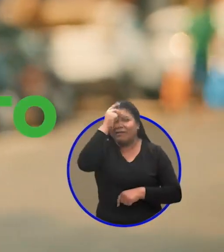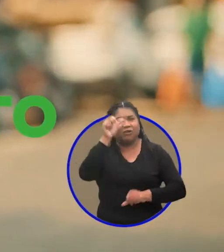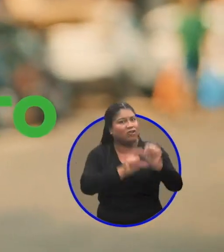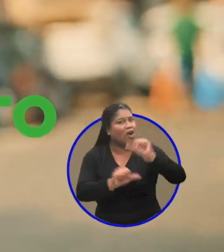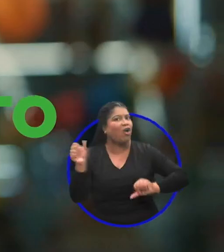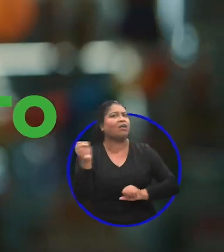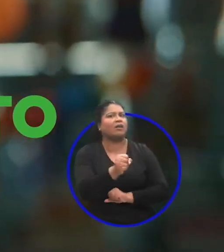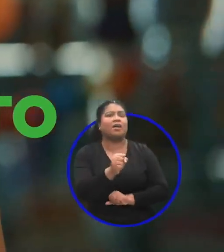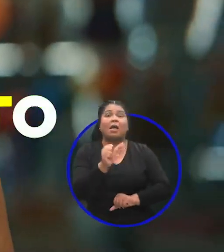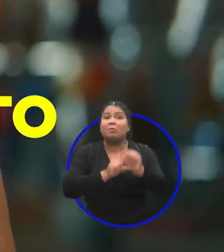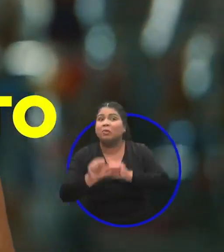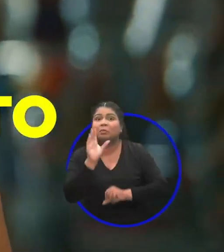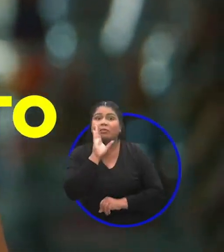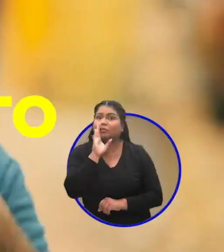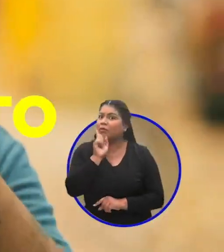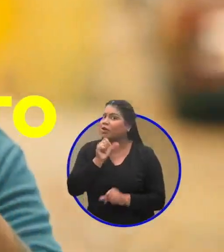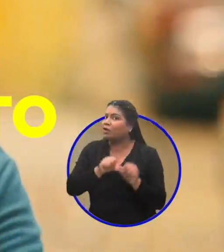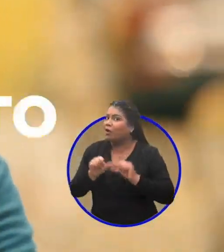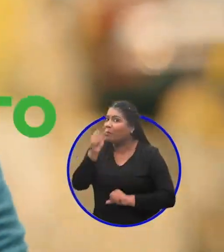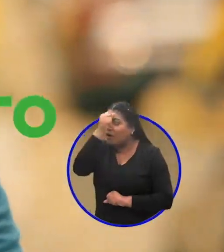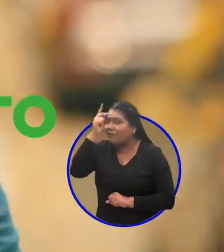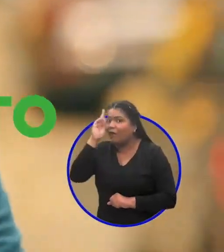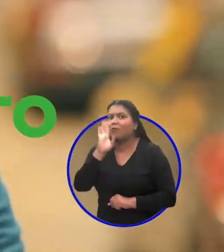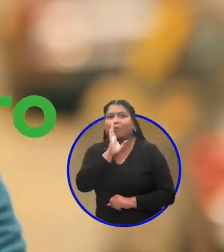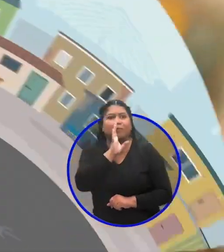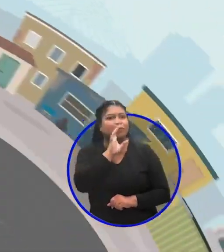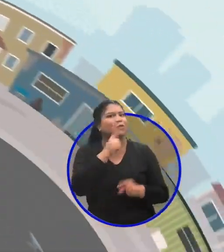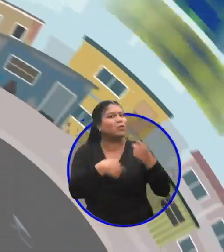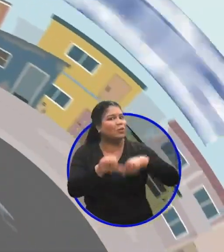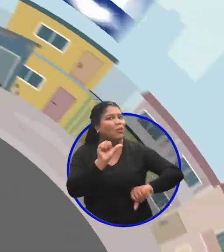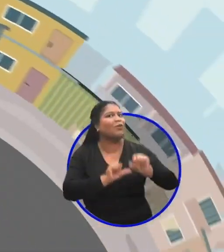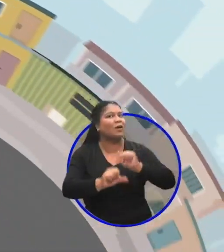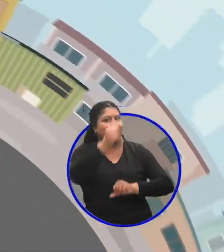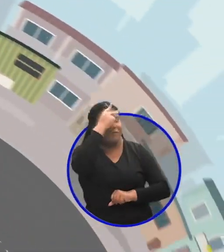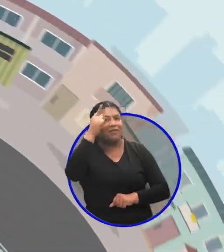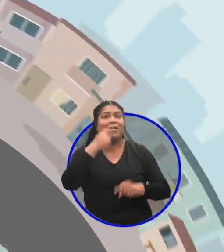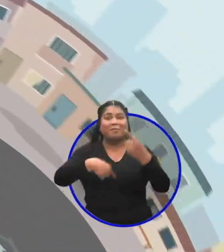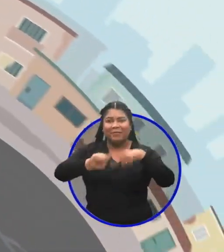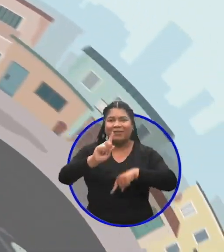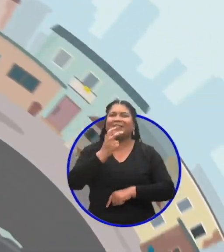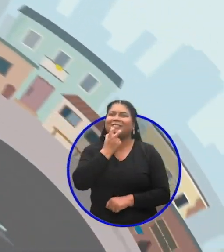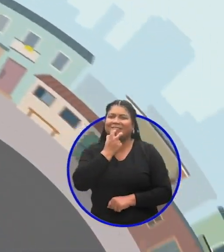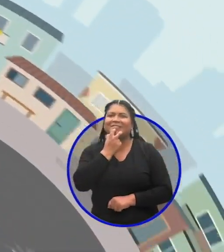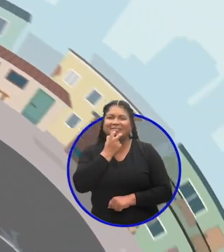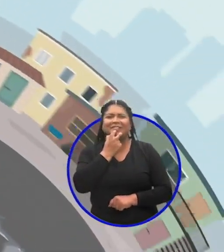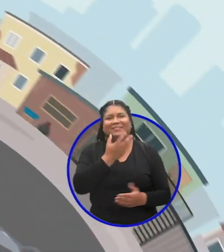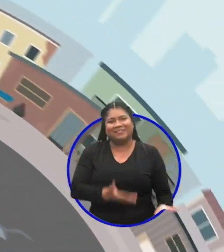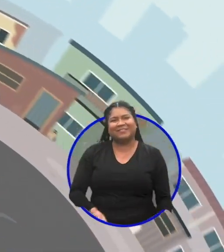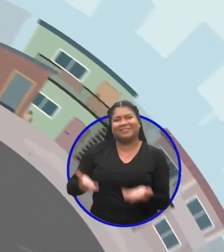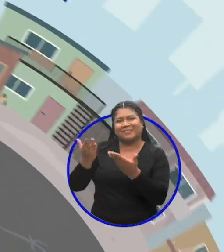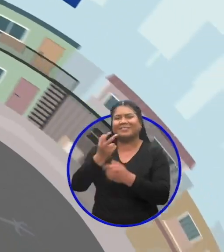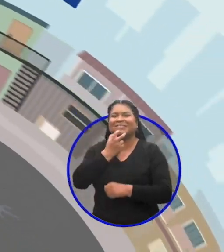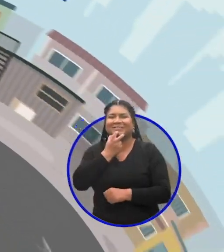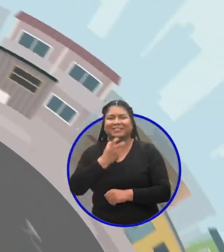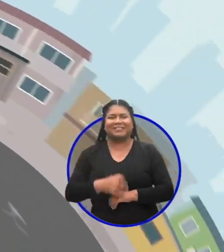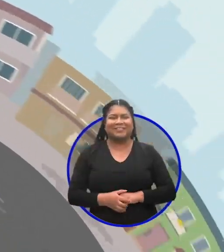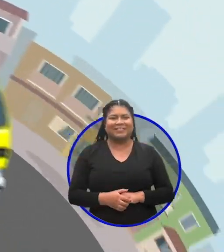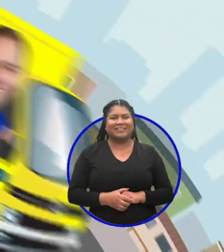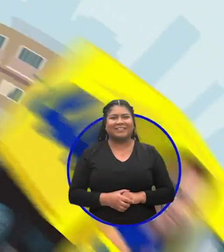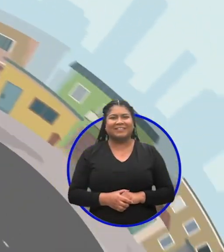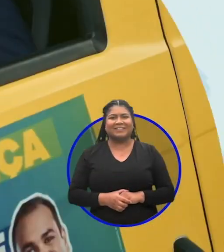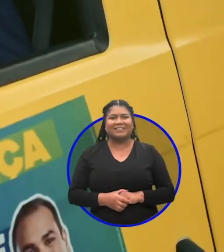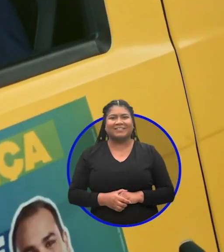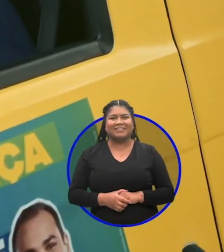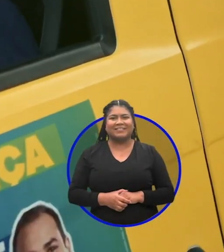Mudar o prefeito. Mudar o prefeito. Mudar o prefeito. A mudança é Roberto. É o Roberto